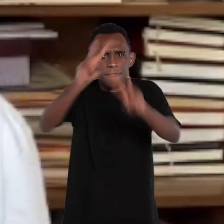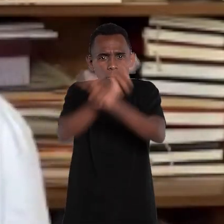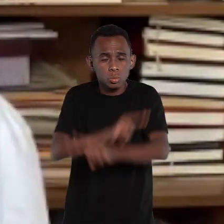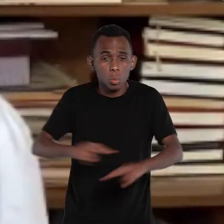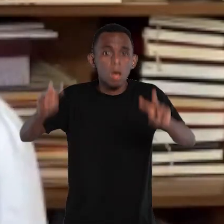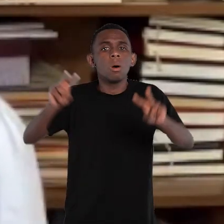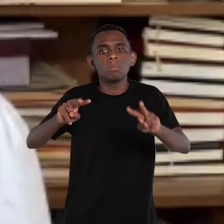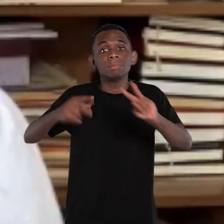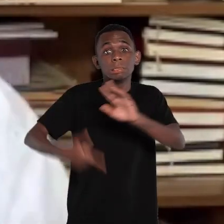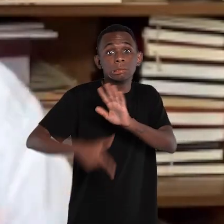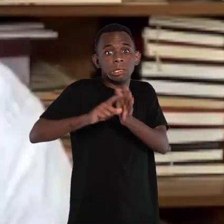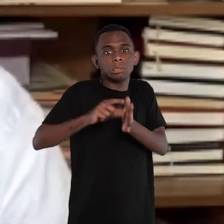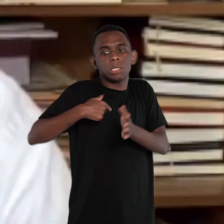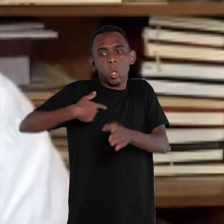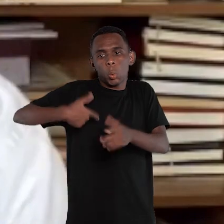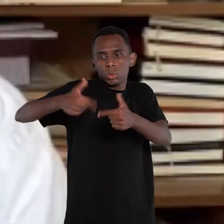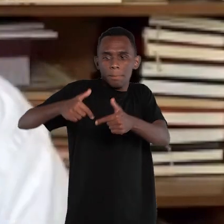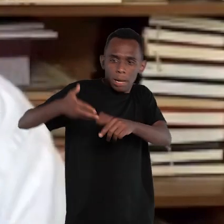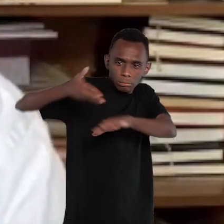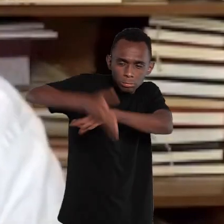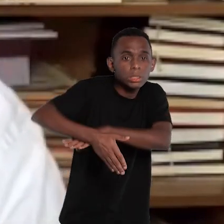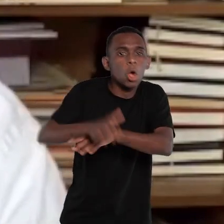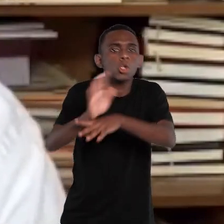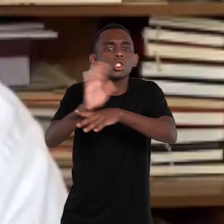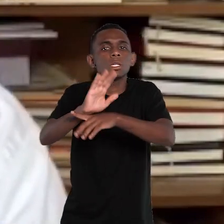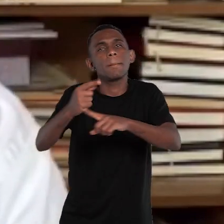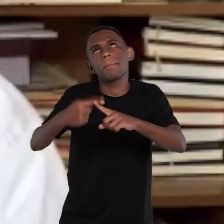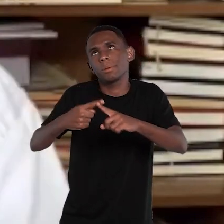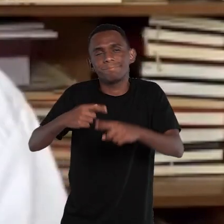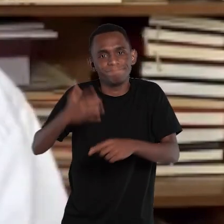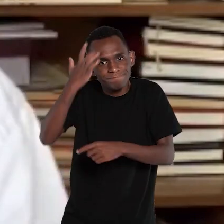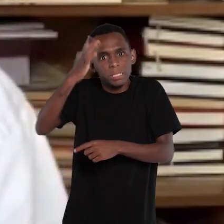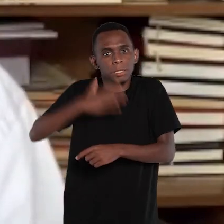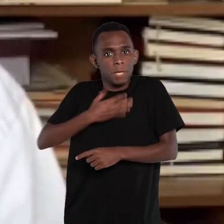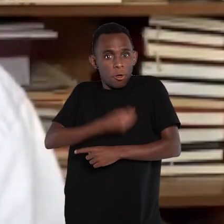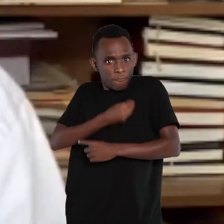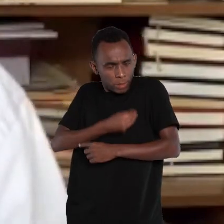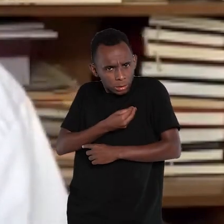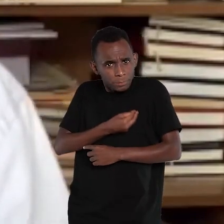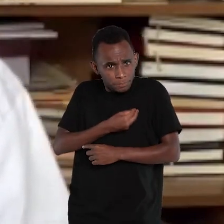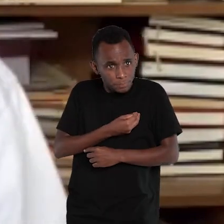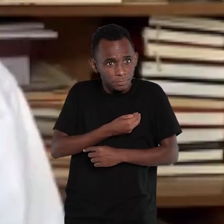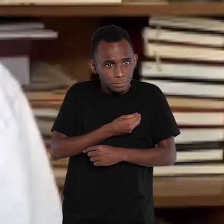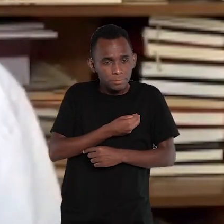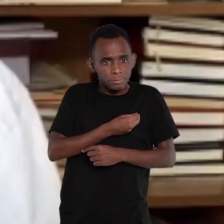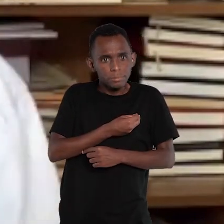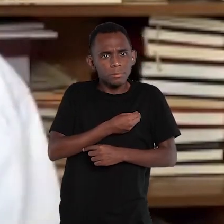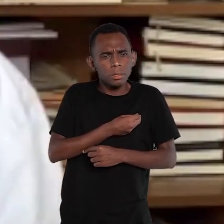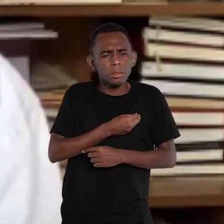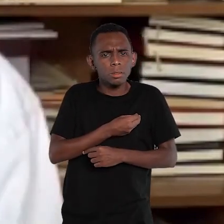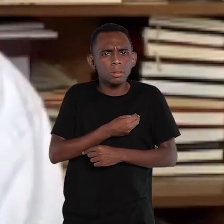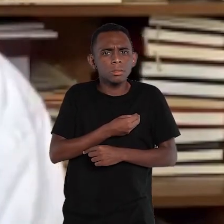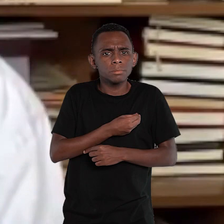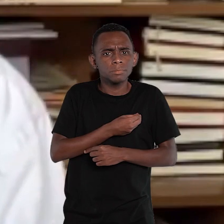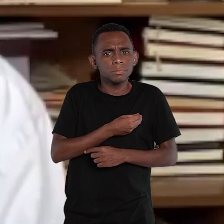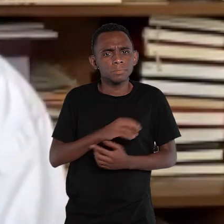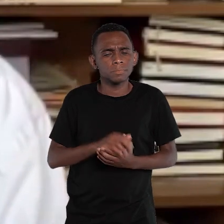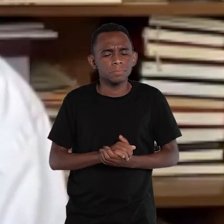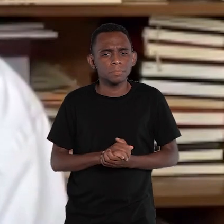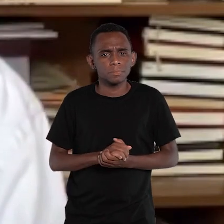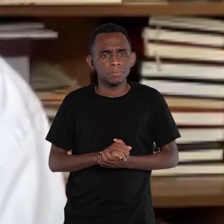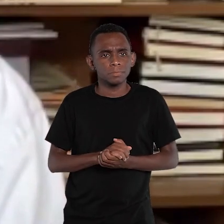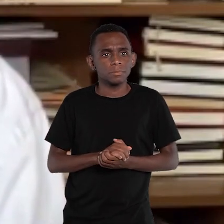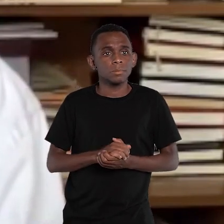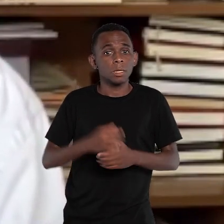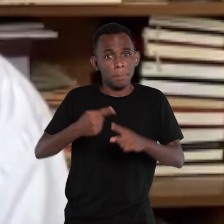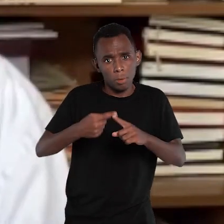visual, muito antes de eu ir para o cinema, o que facilitou minha vida, porque no começo eu fui olhar o que era um roteiro, afinal de